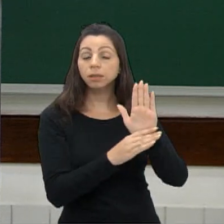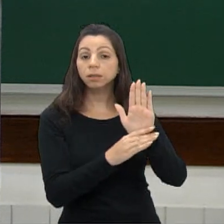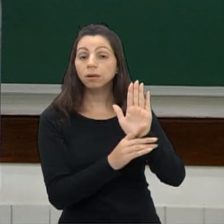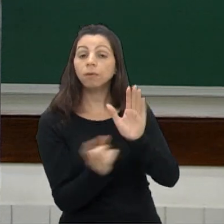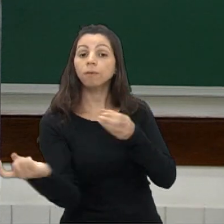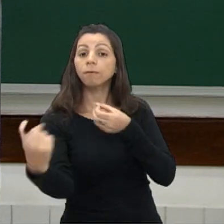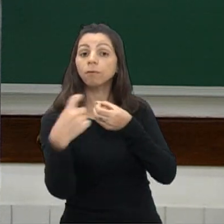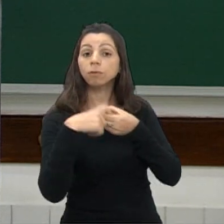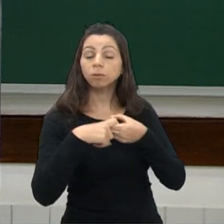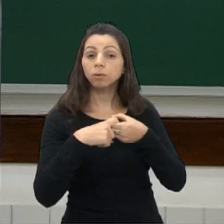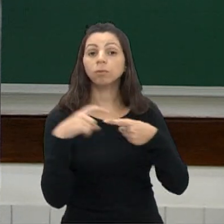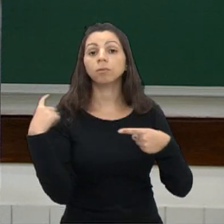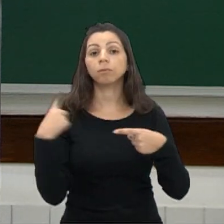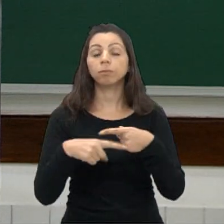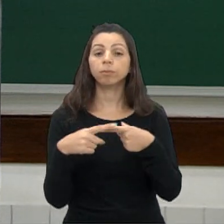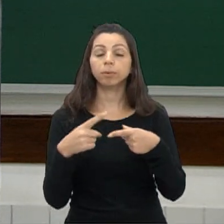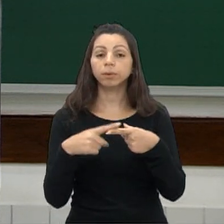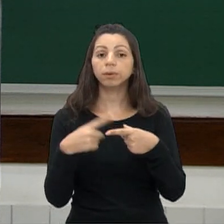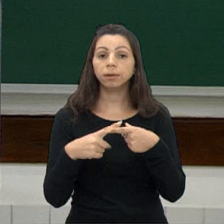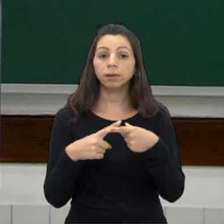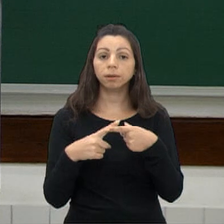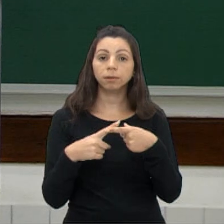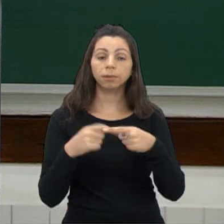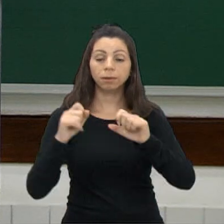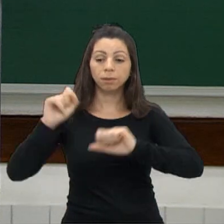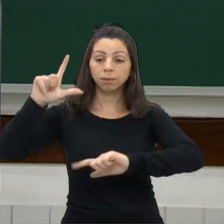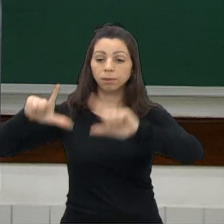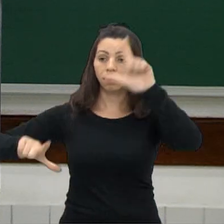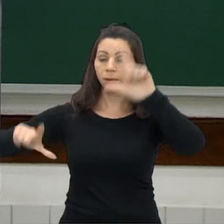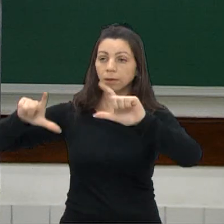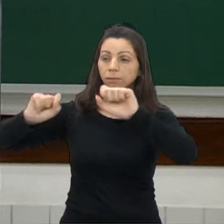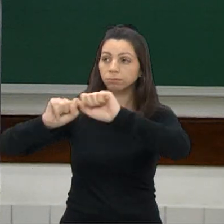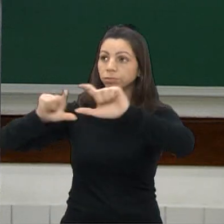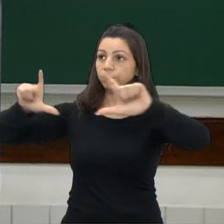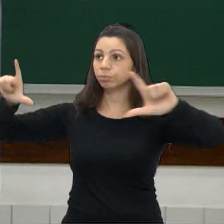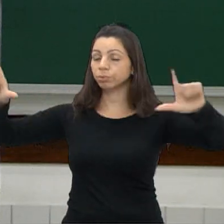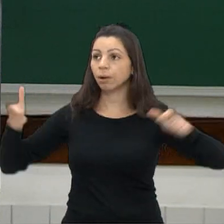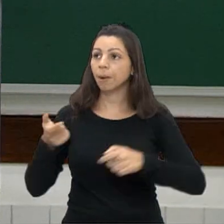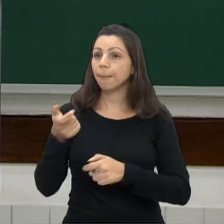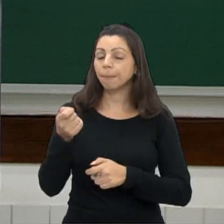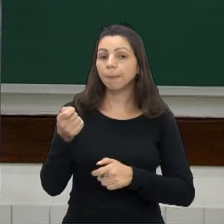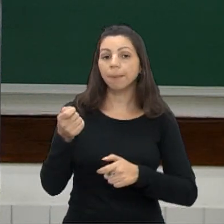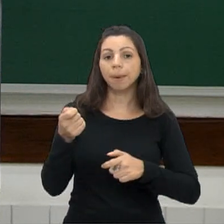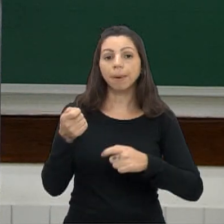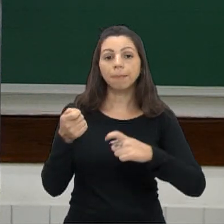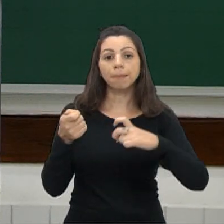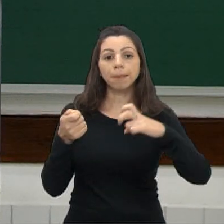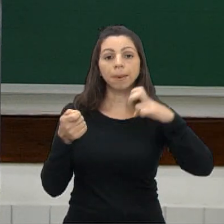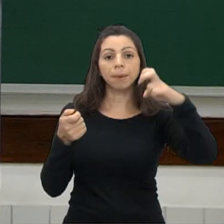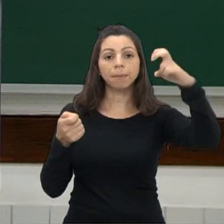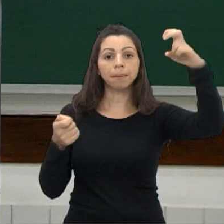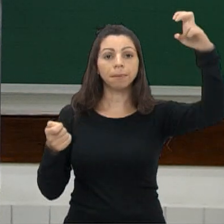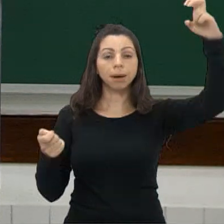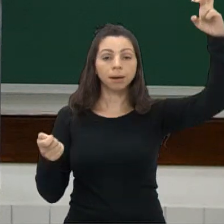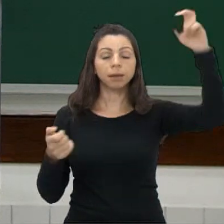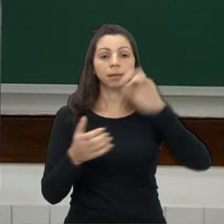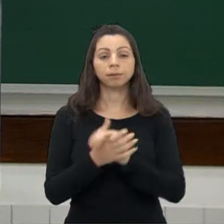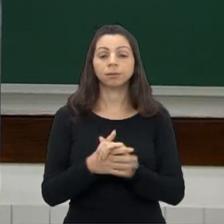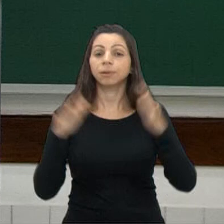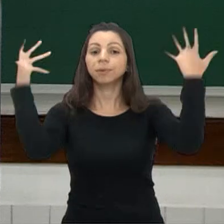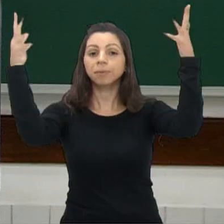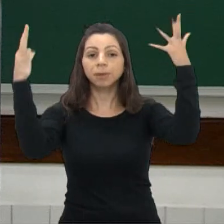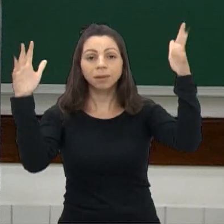Por quê? Todos ligariam as suas TVs, aumentariam os volumes, comemorariam até mesmo.